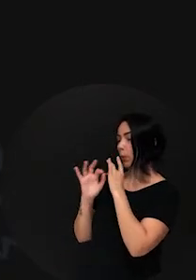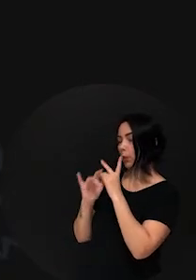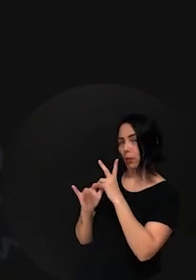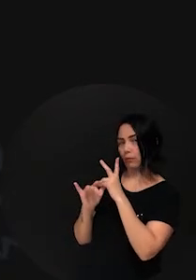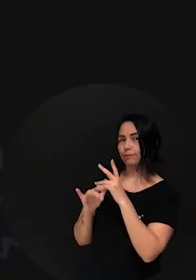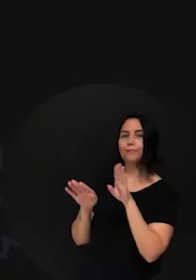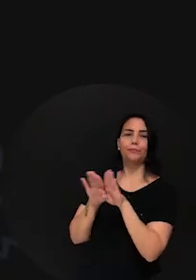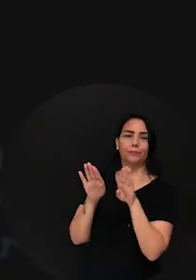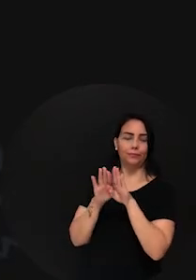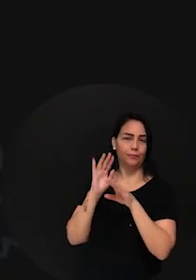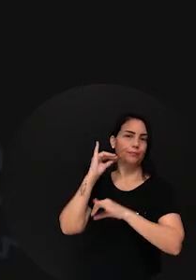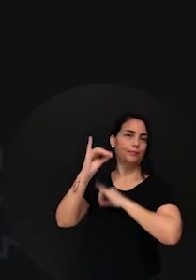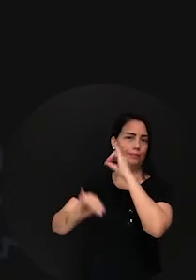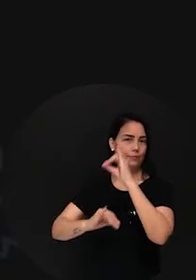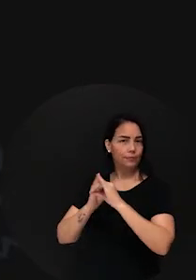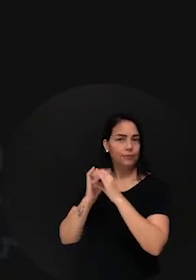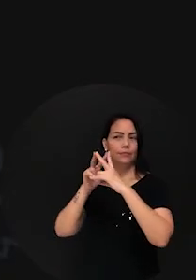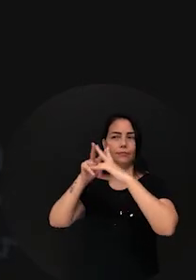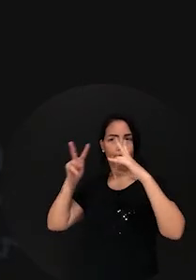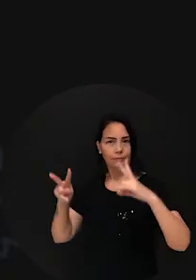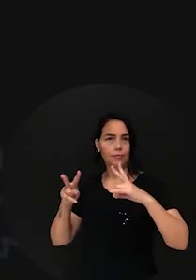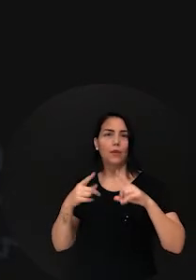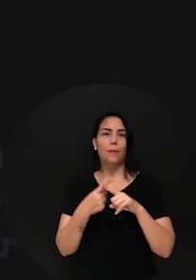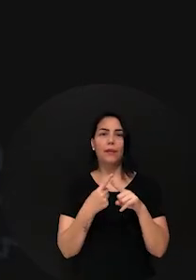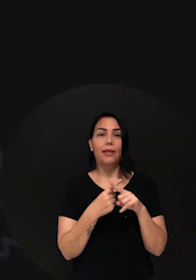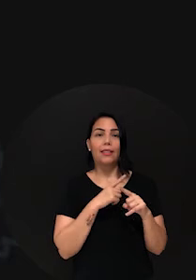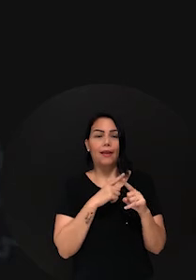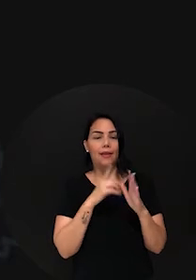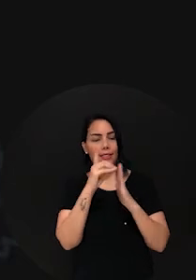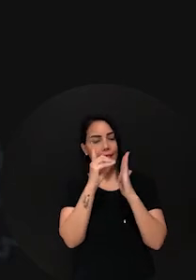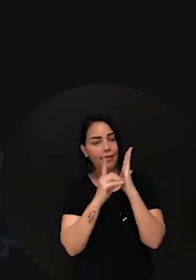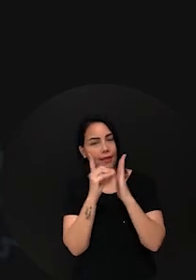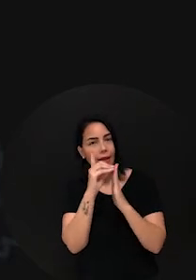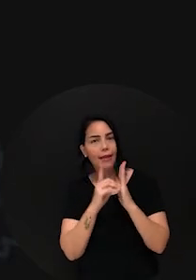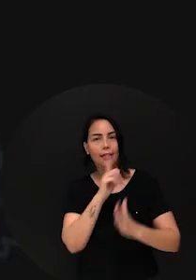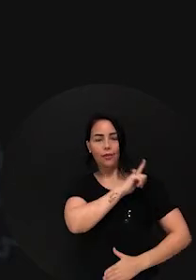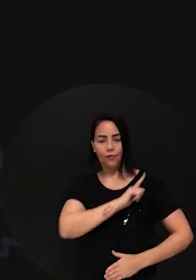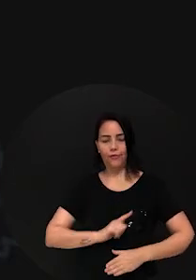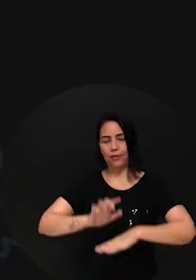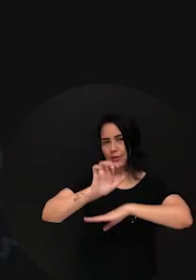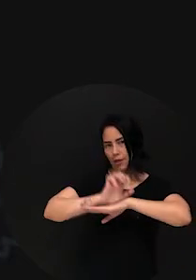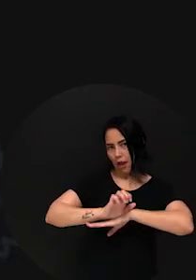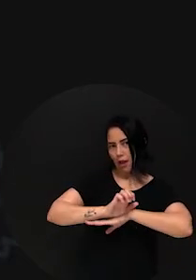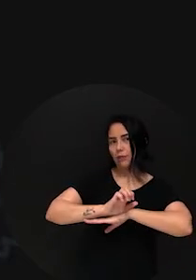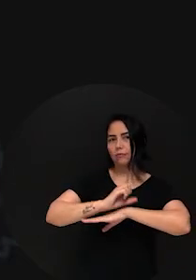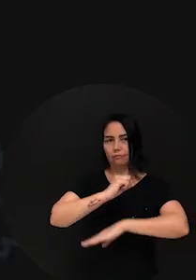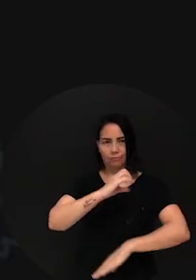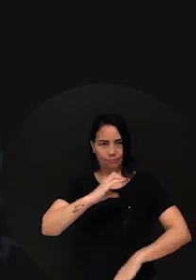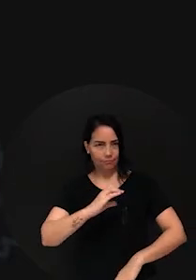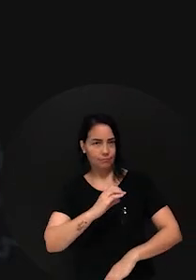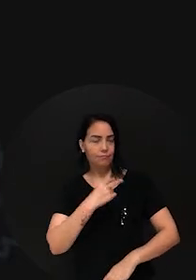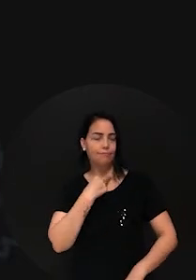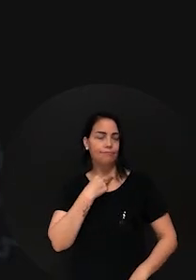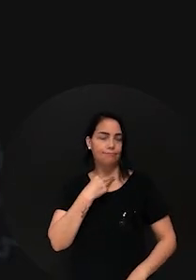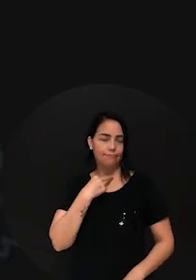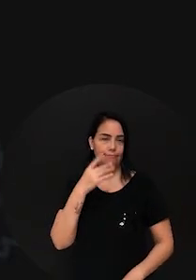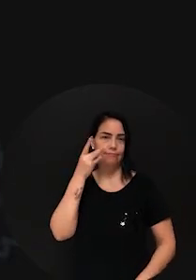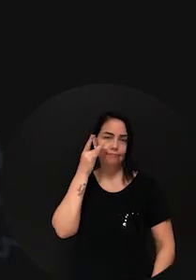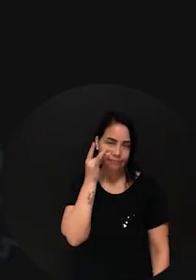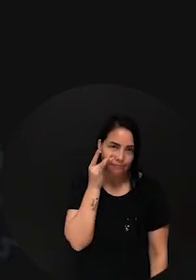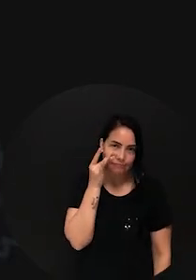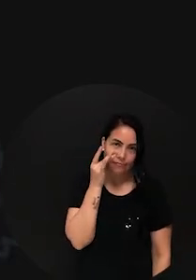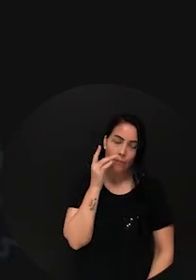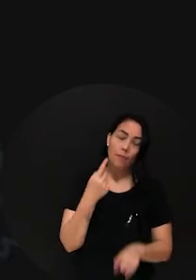das portarias e dos decretos do governo do estado para liberar essas aulas no formato presencial. Por enquanto,